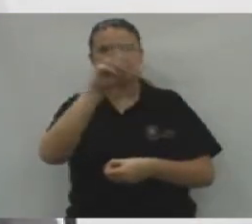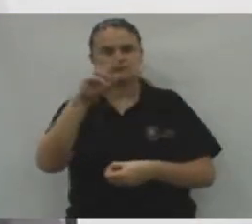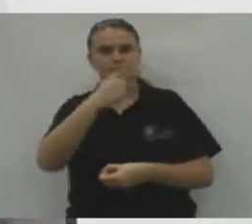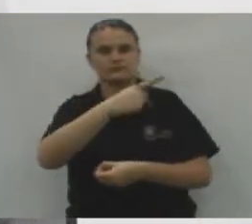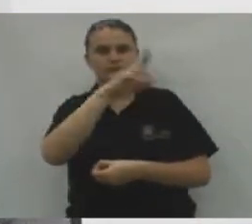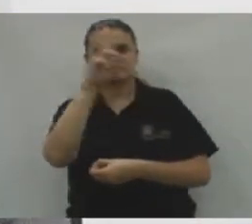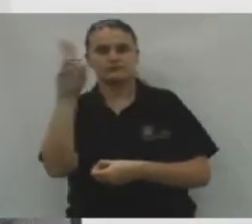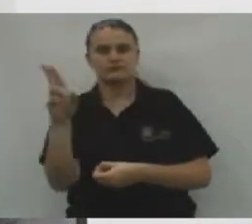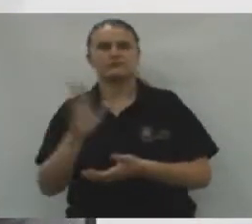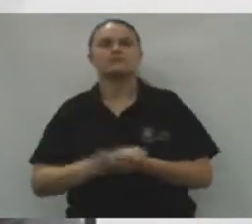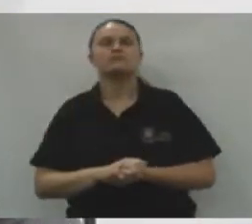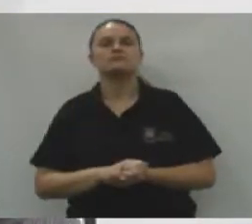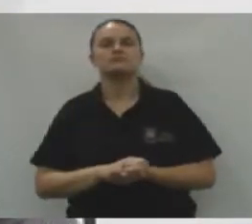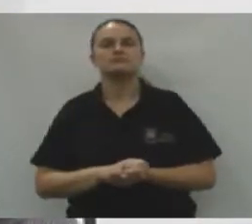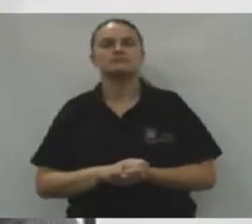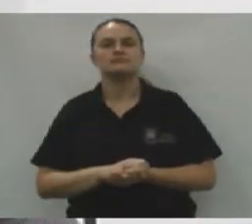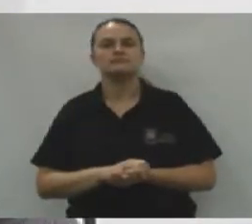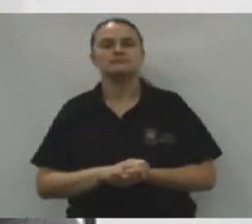região.